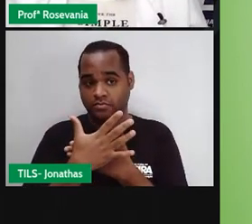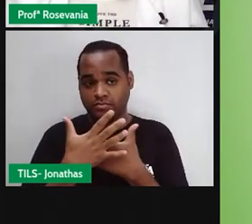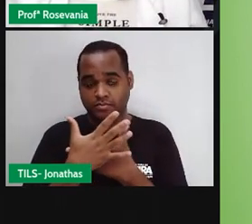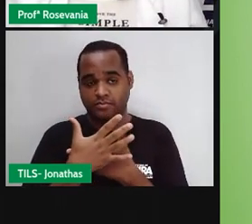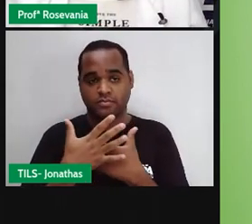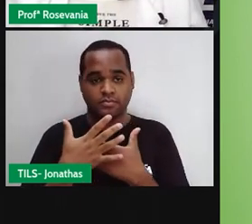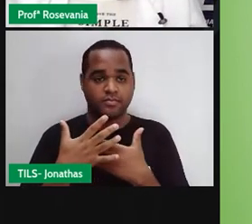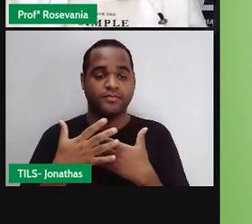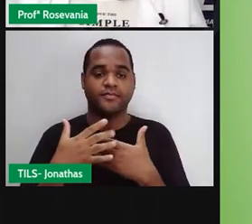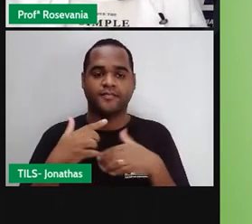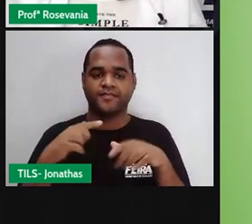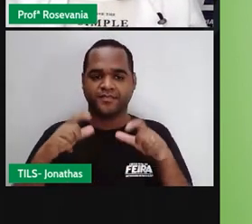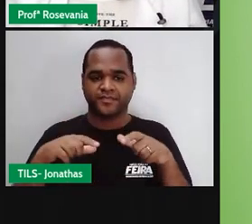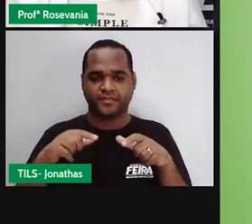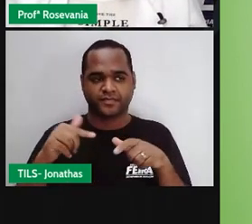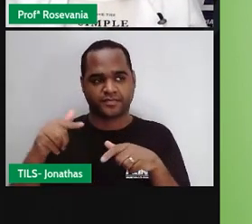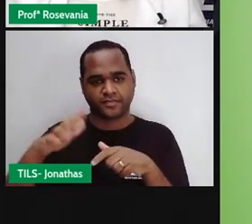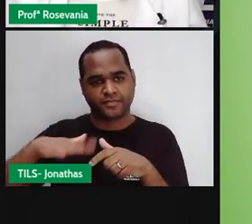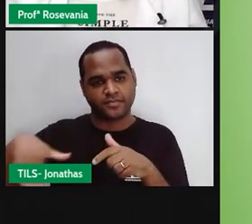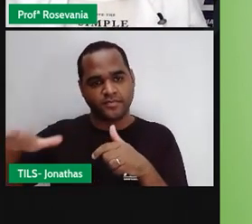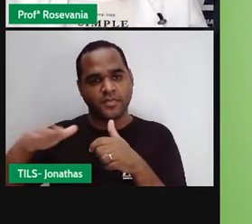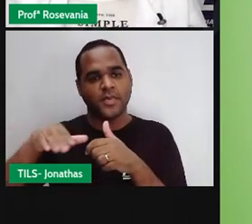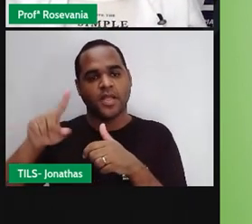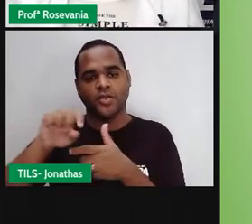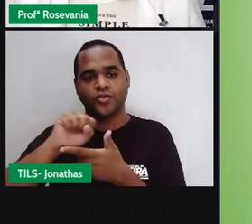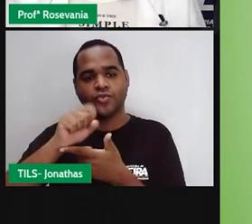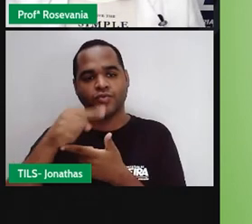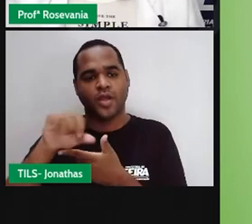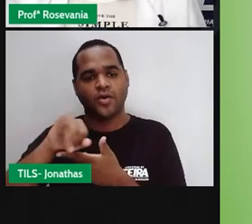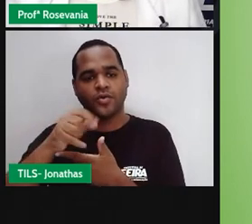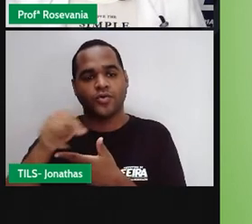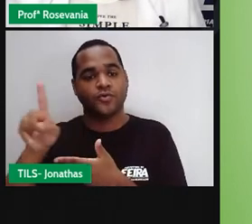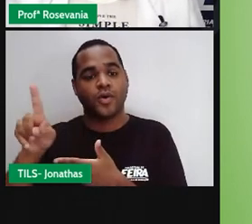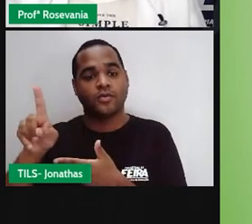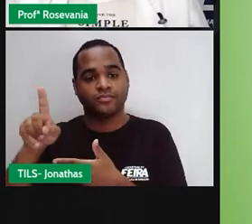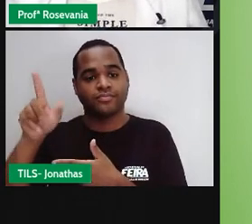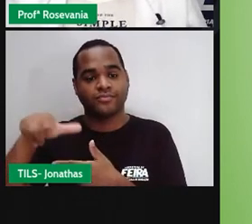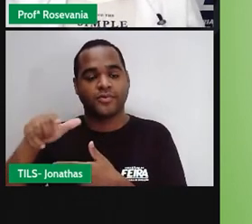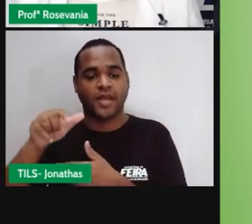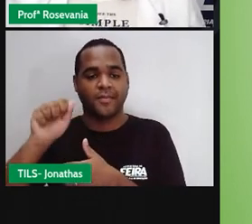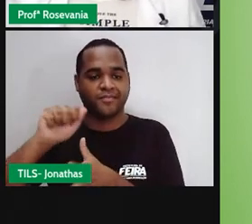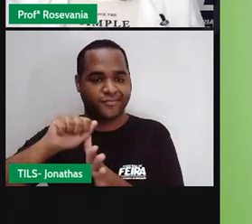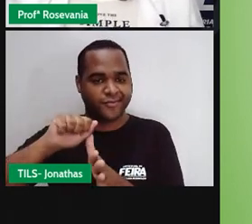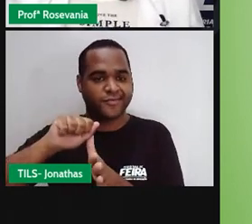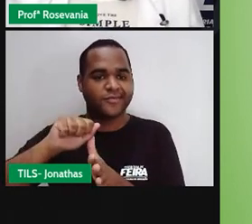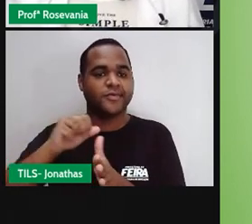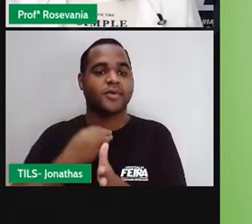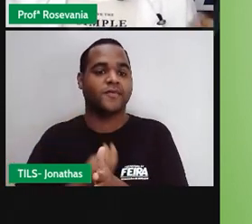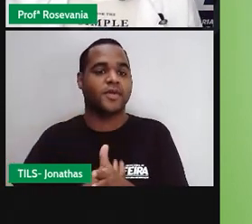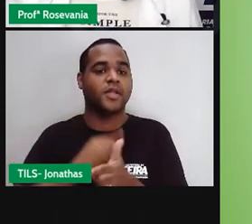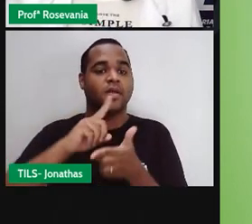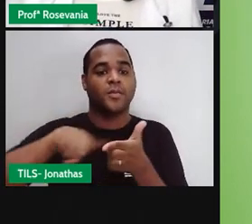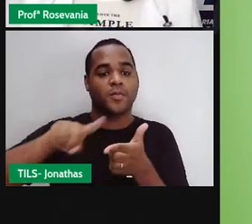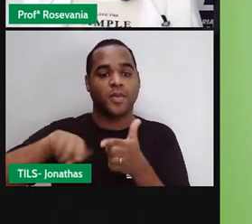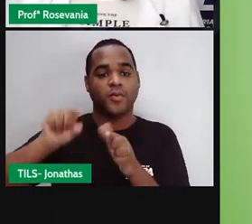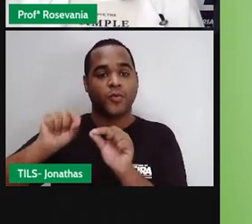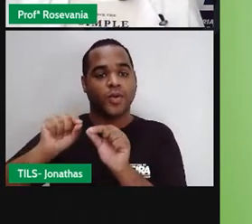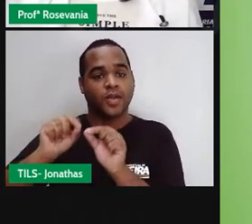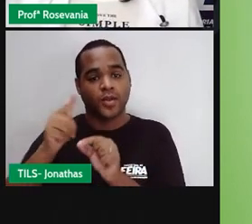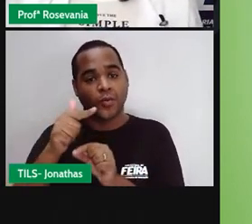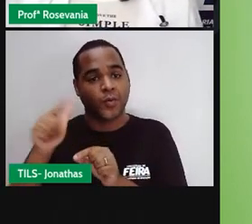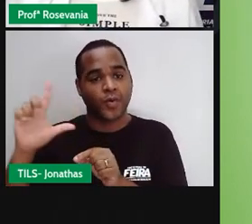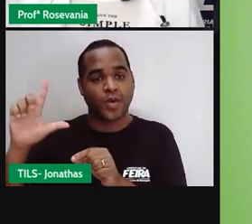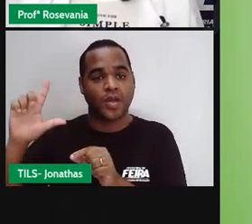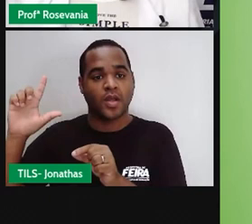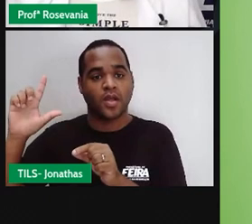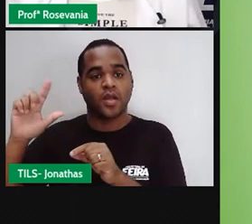gente tem lá no Parque do Saber, né, aquele aparelho que só tem ele aqui na América do Sul. Se der qualquer problema nele, tem que vir um técnico, se não me